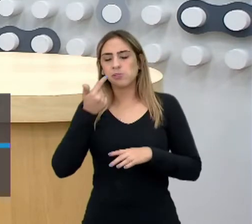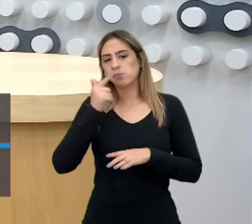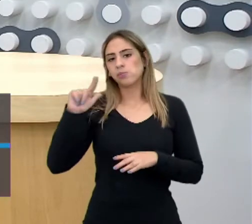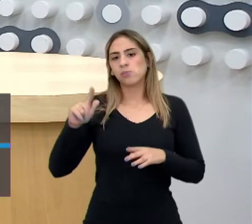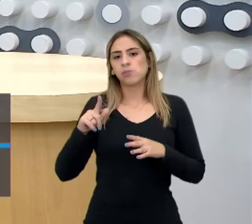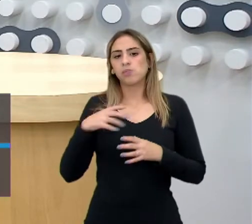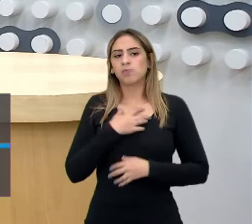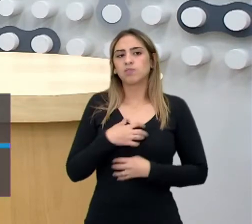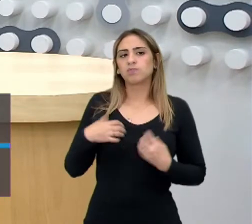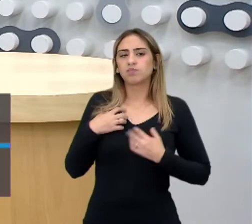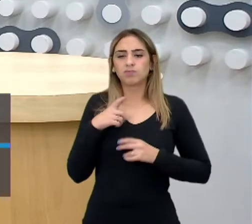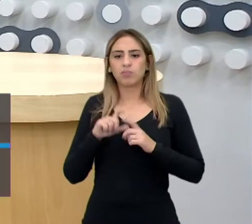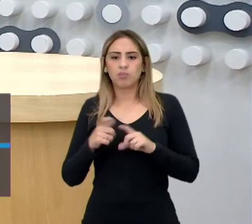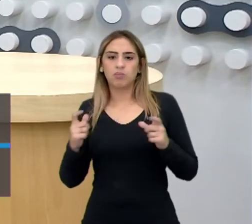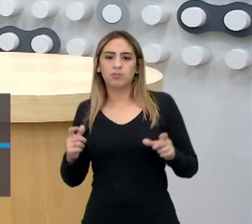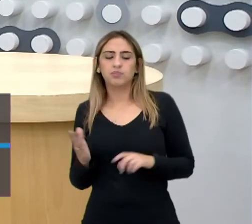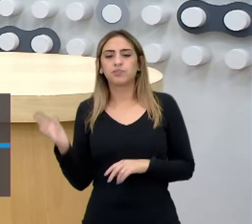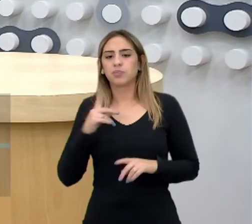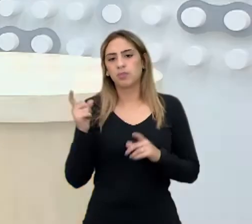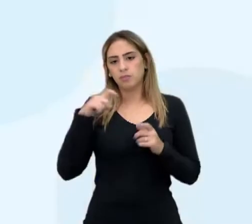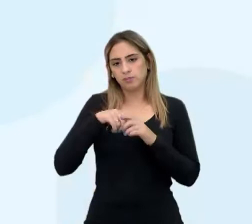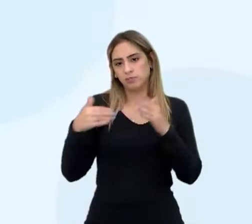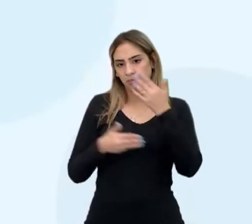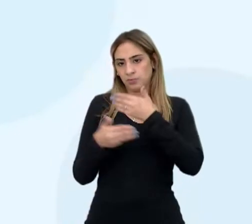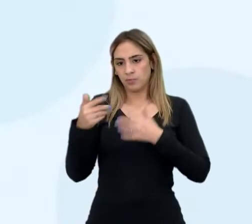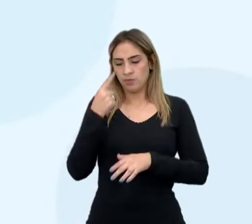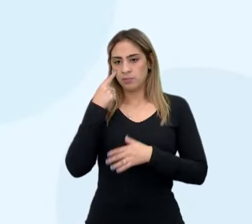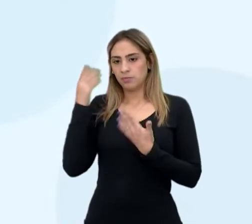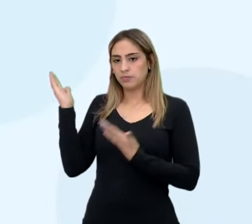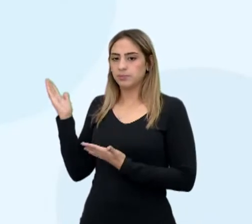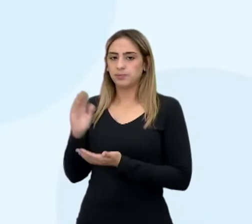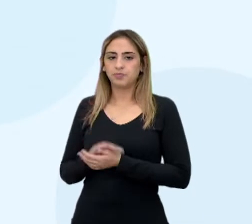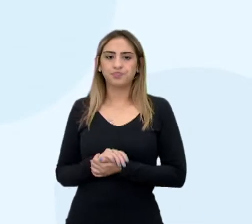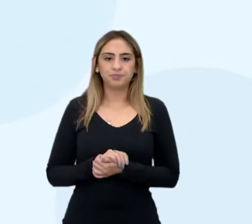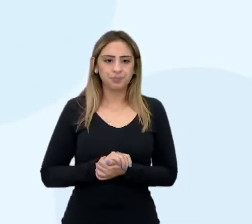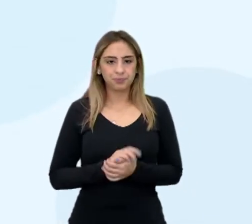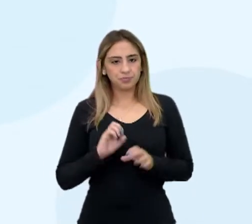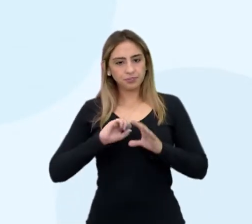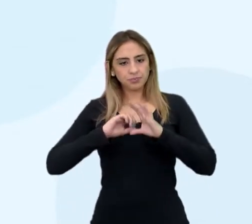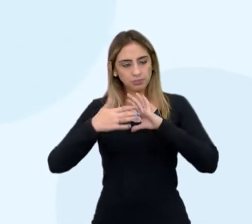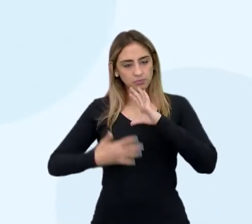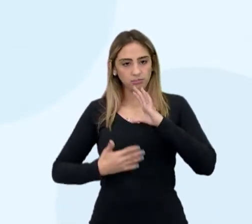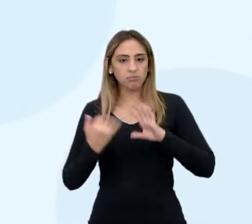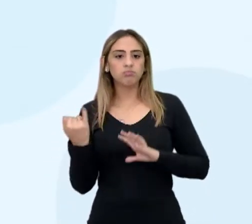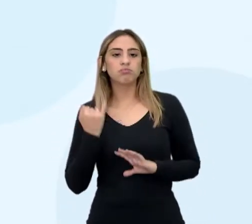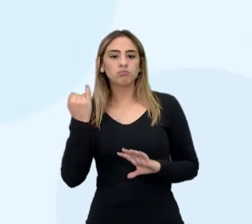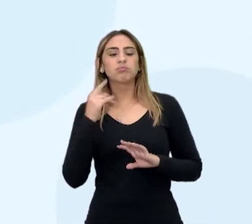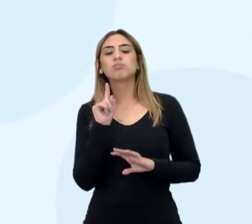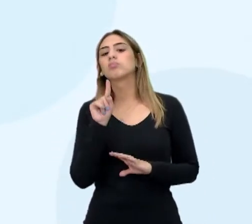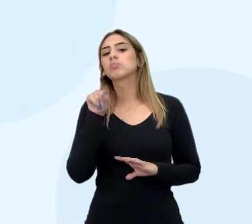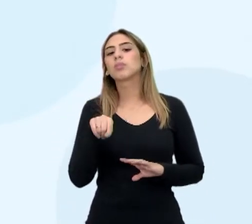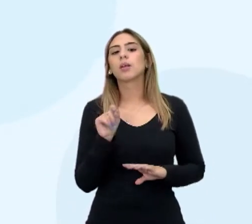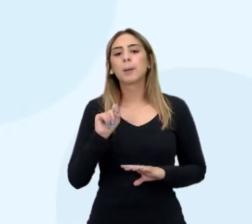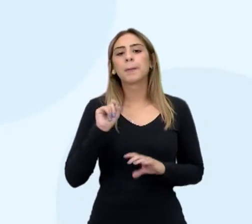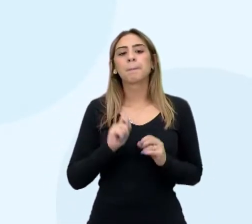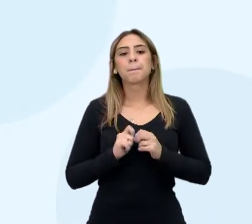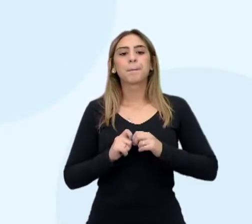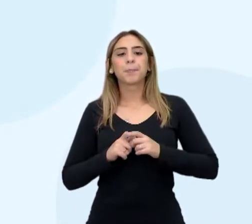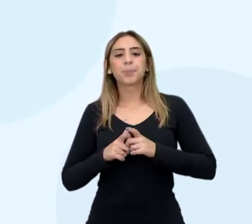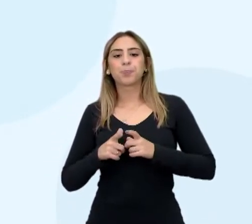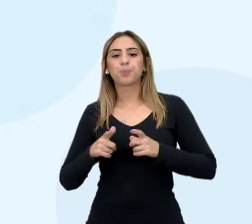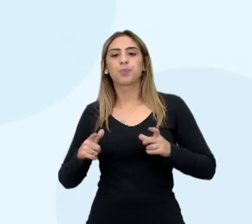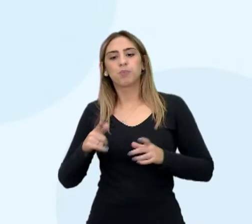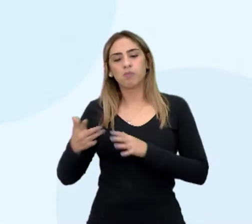abalos aí que são maiores, tá certo? Vamos voltar lá para a tela. Uma característica importante do sismógrafo é a amplificação com